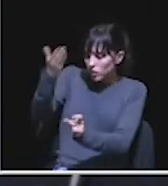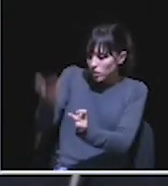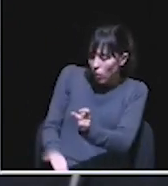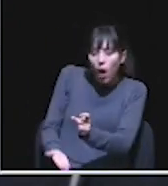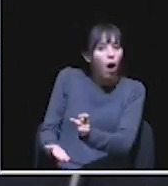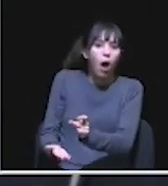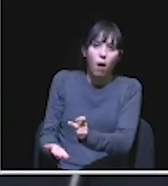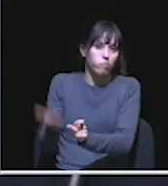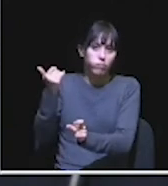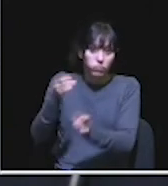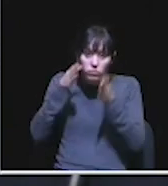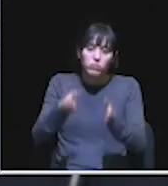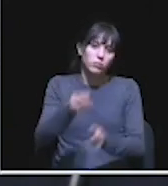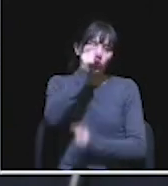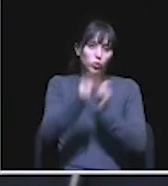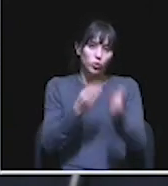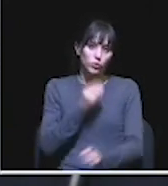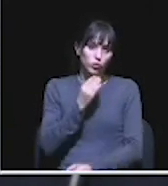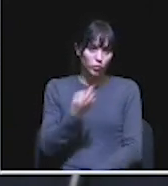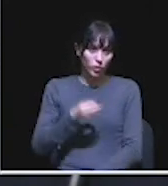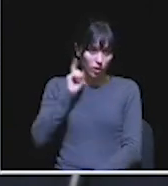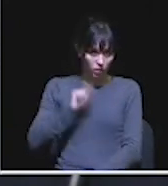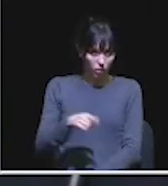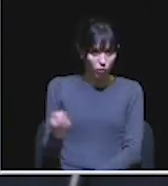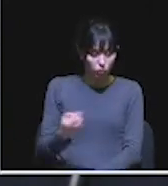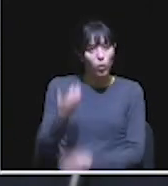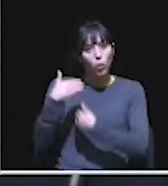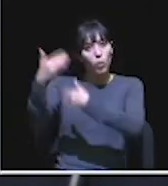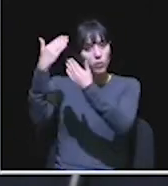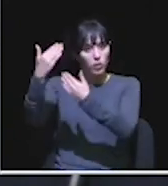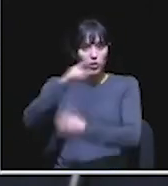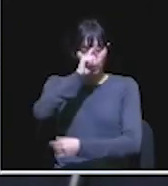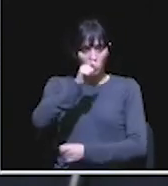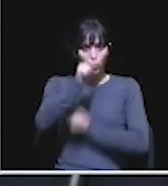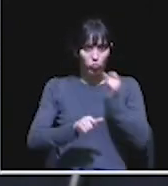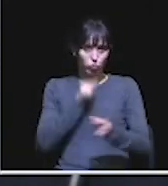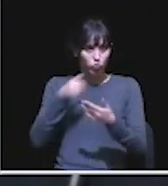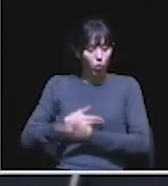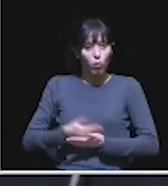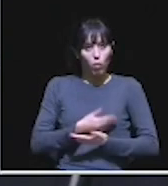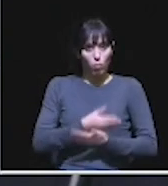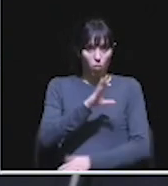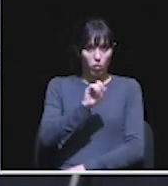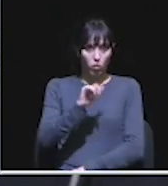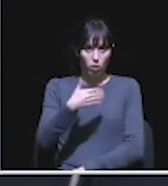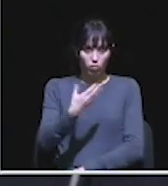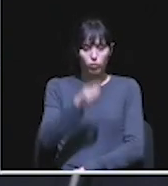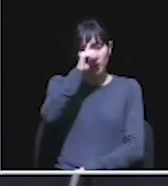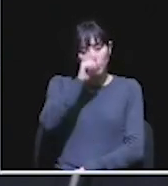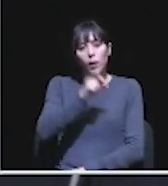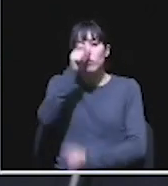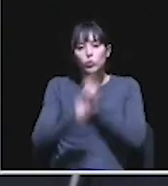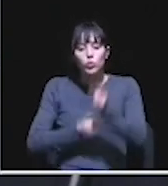vítimas, com destaque para os judeus. Assim, nesta data, além de ser prestada homenagem à memória das vítimas do Holocausto e de se lembrar das histórias